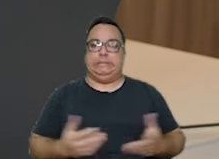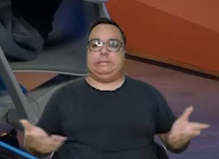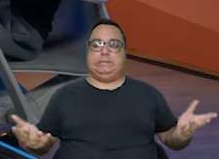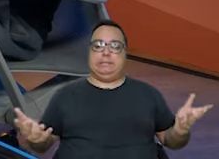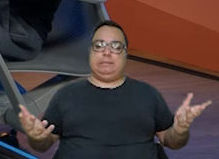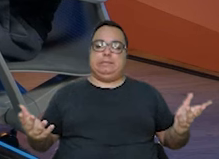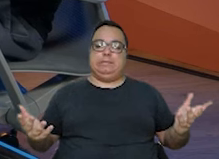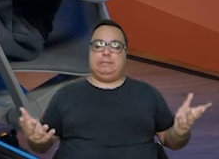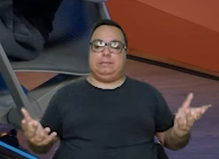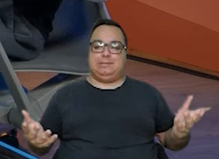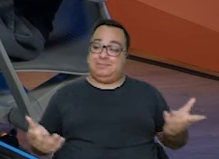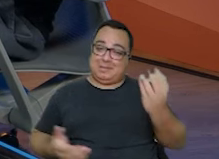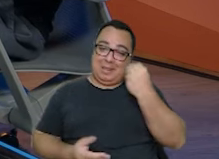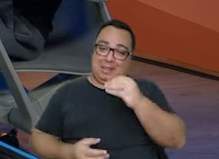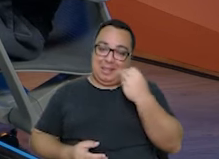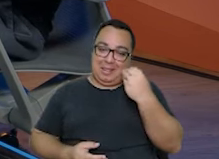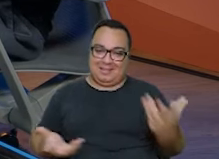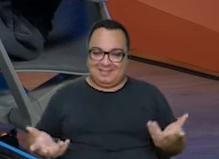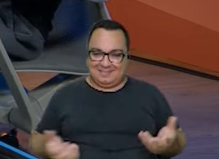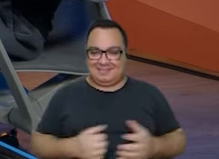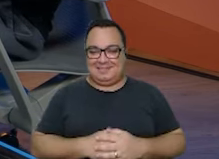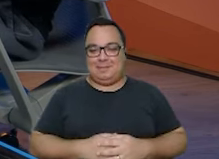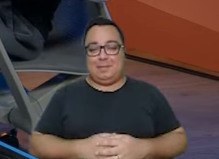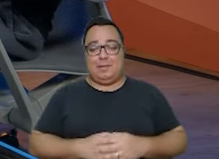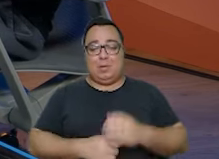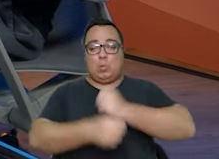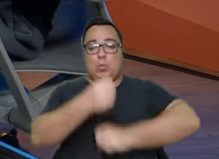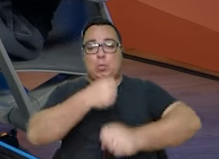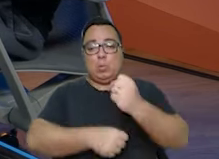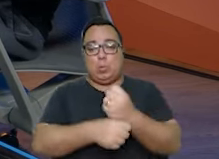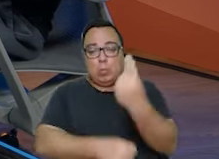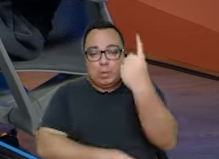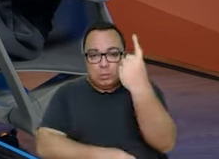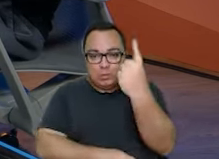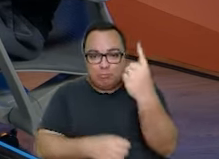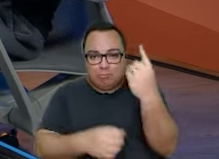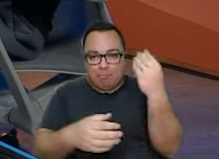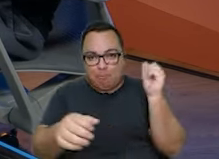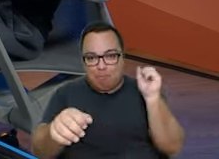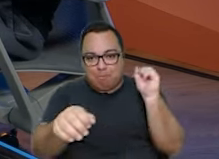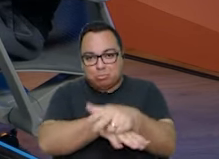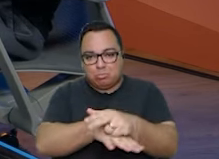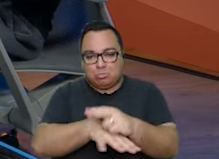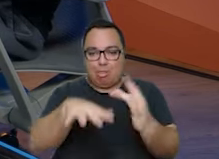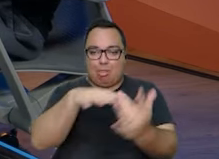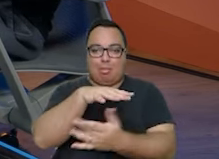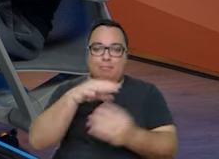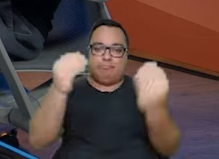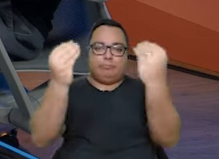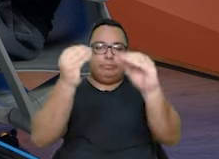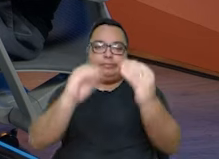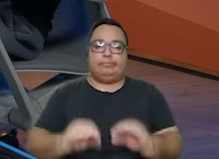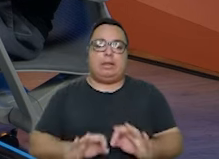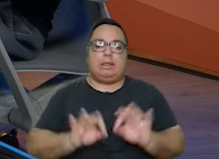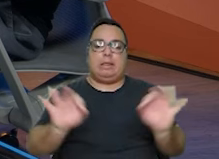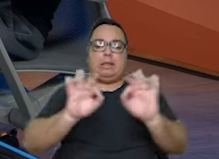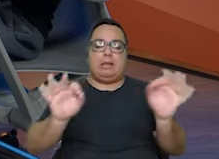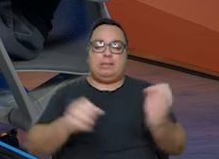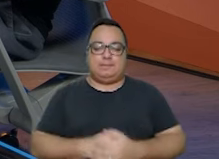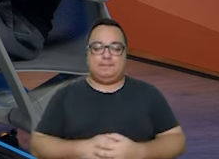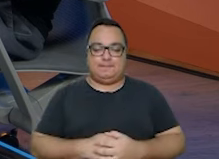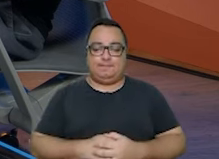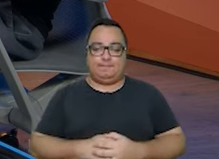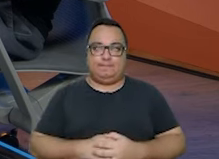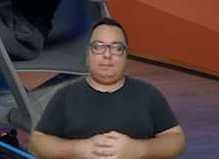calhar veio a calhar mas fazia um ano que ele não entrava na rede social dele então voltando né para essa